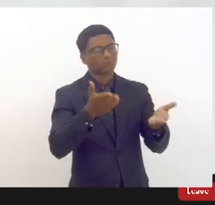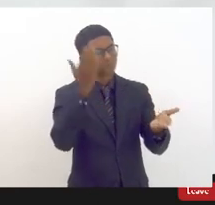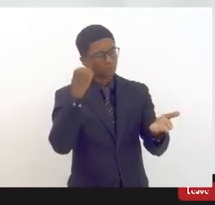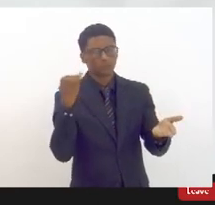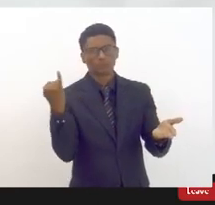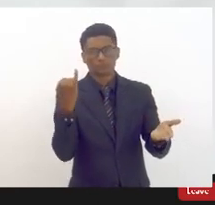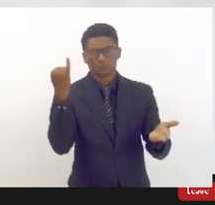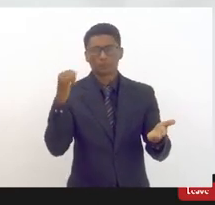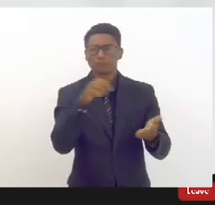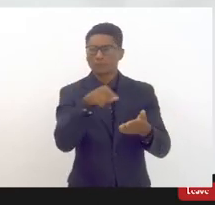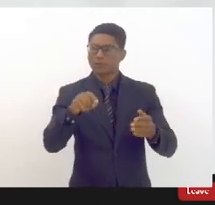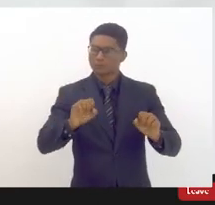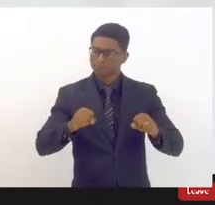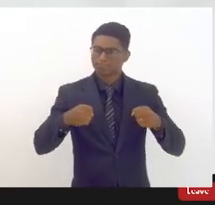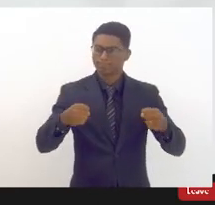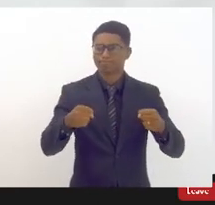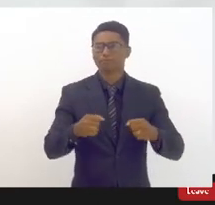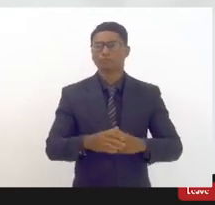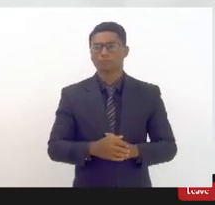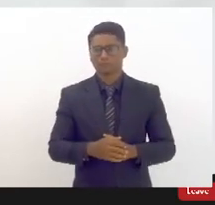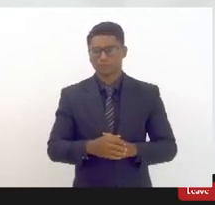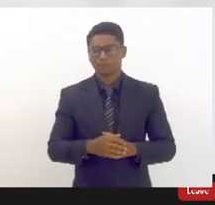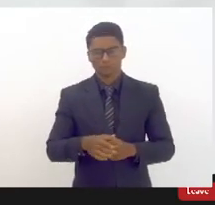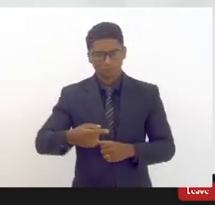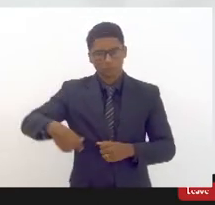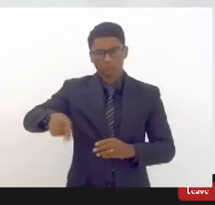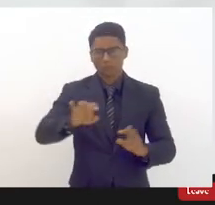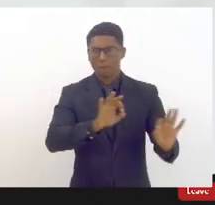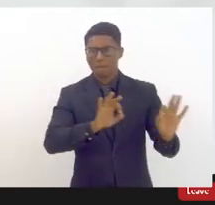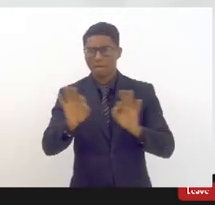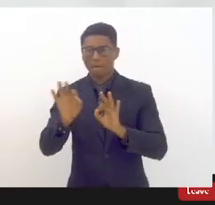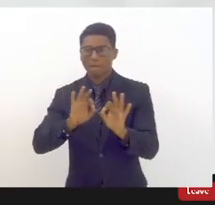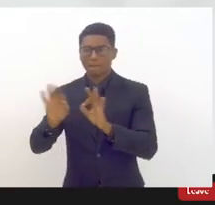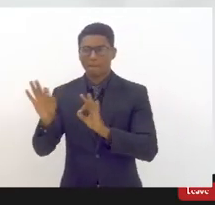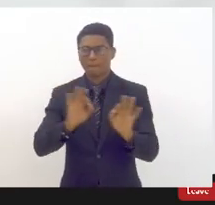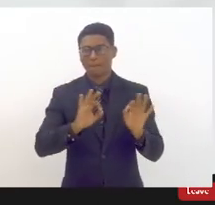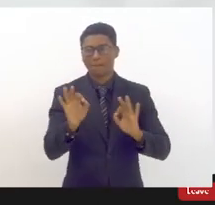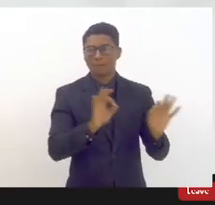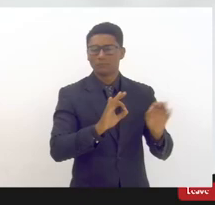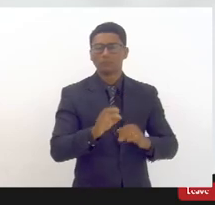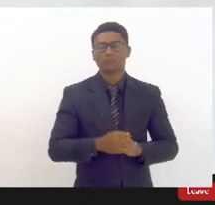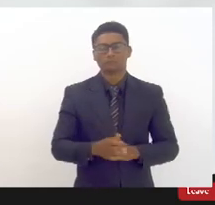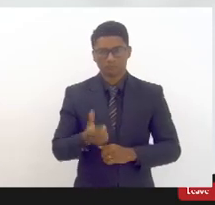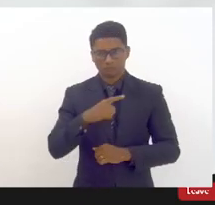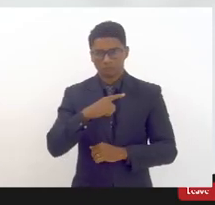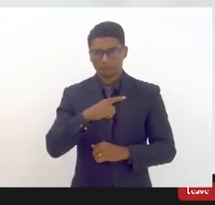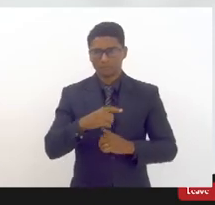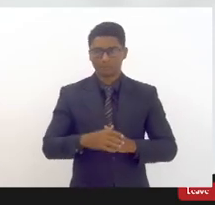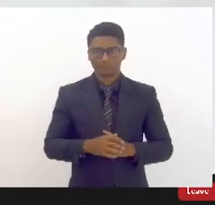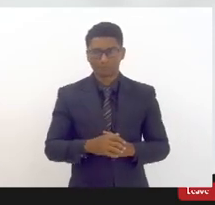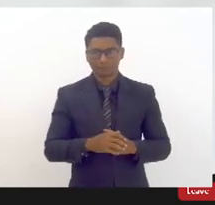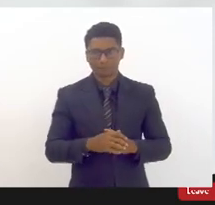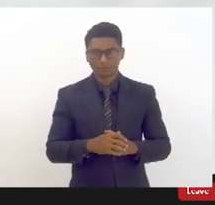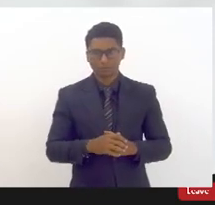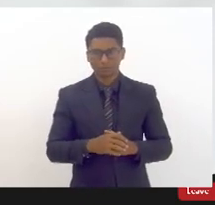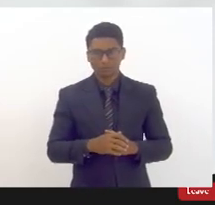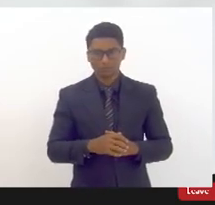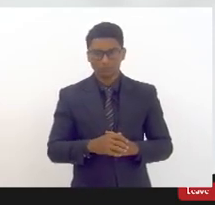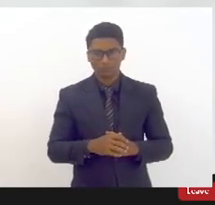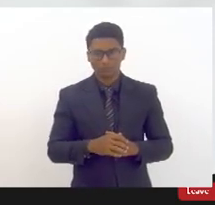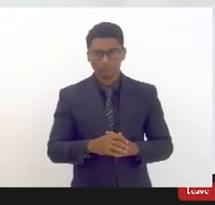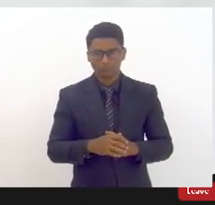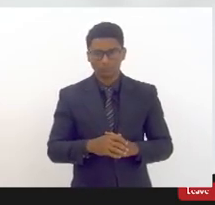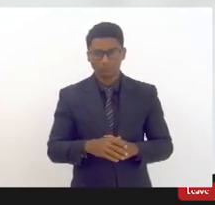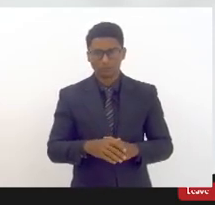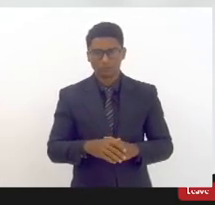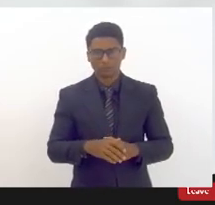querem fazer, vão fazer, estamos projetando, tá? E assim, a gente entende que não há, da nossa